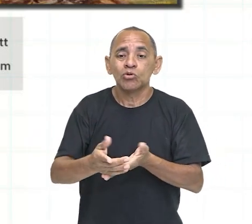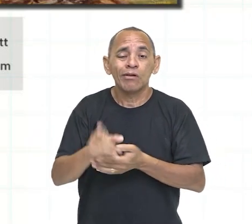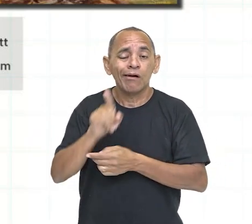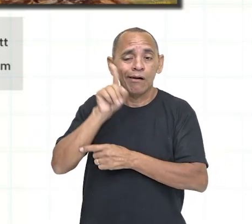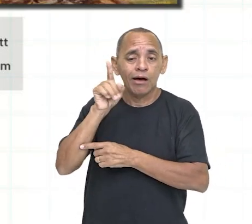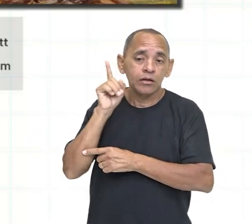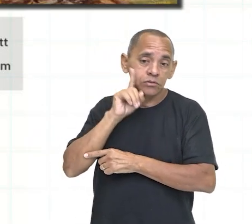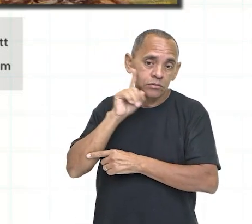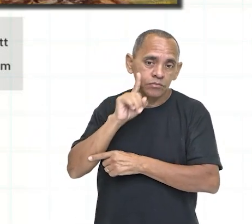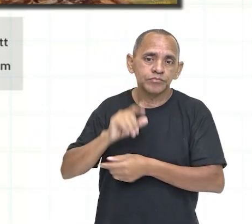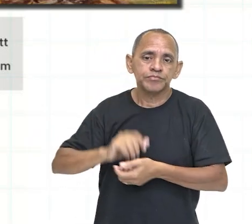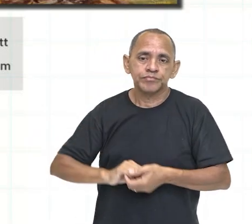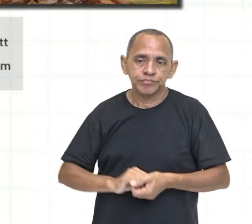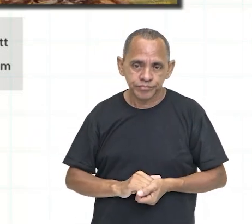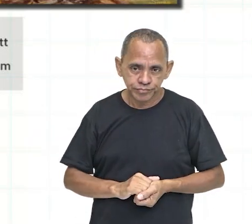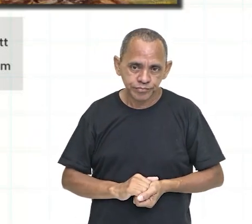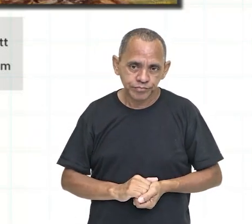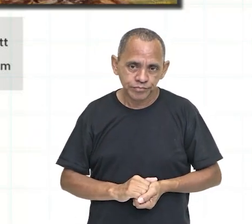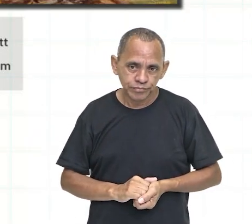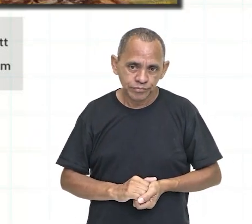Sempre pela costa que começa, não é?